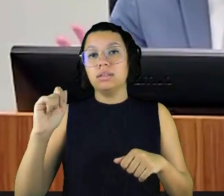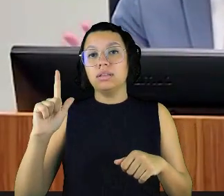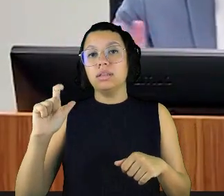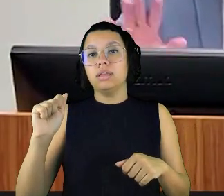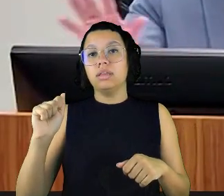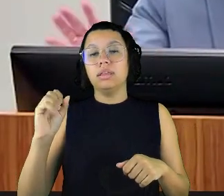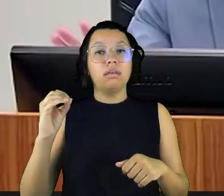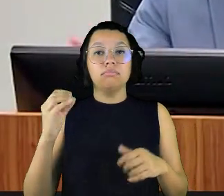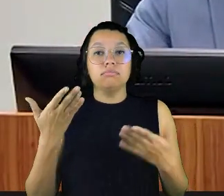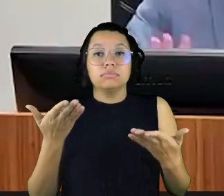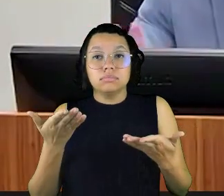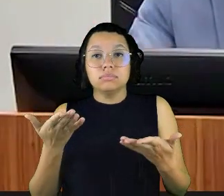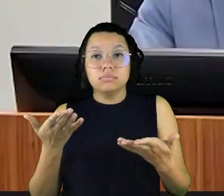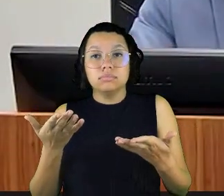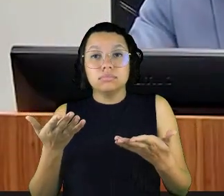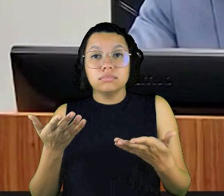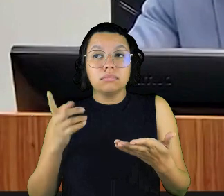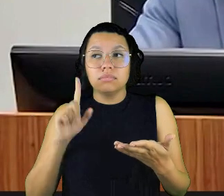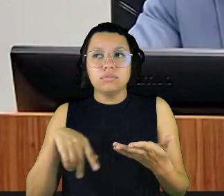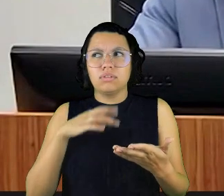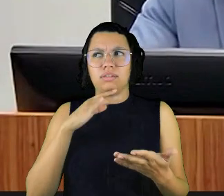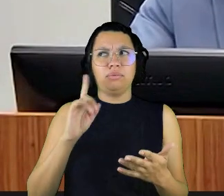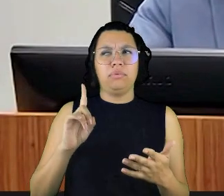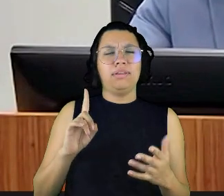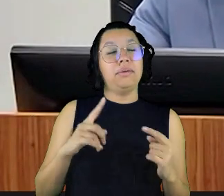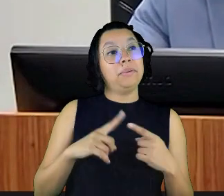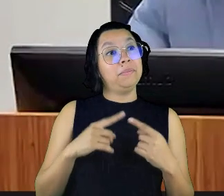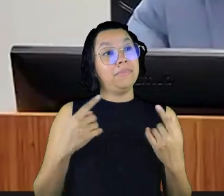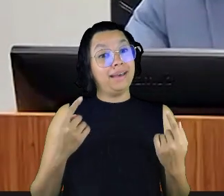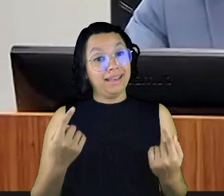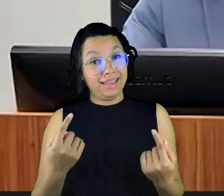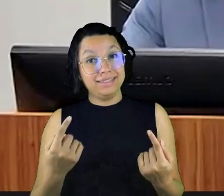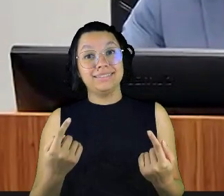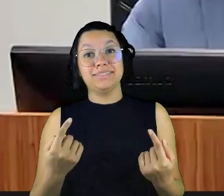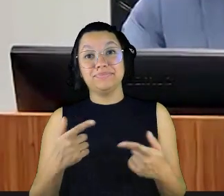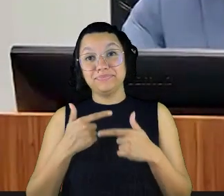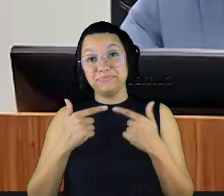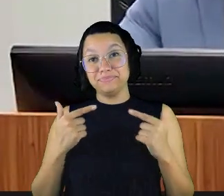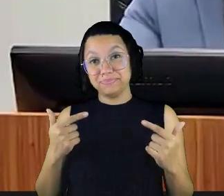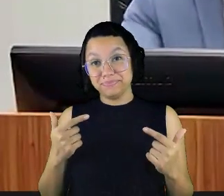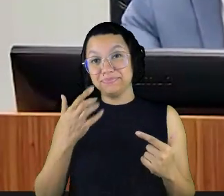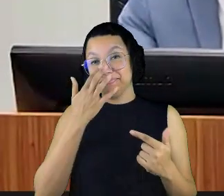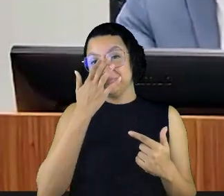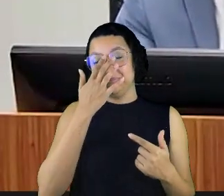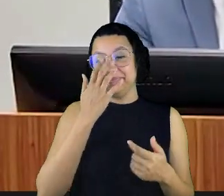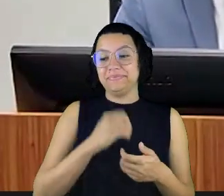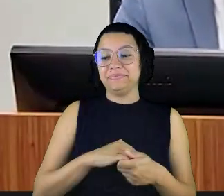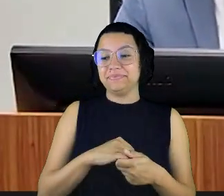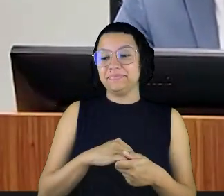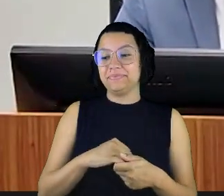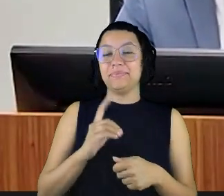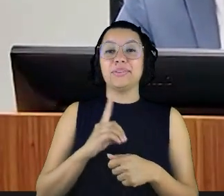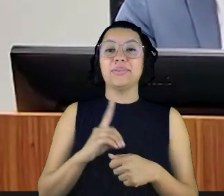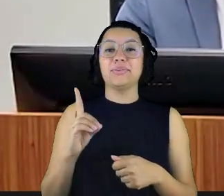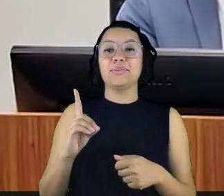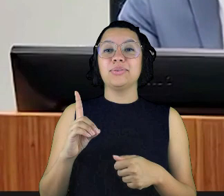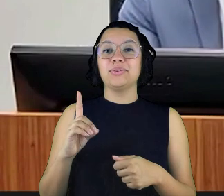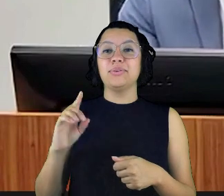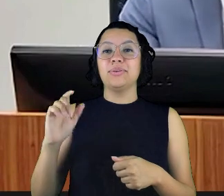mal, né? Mas que a doutora Leslie Gasparini não nos ouça. Ela tá aí, ela tá Mas